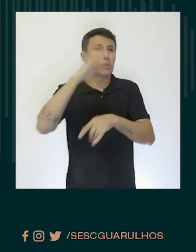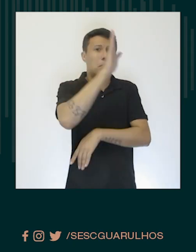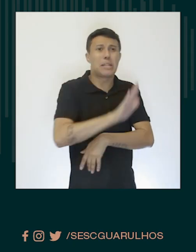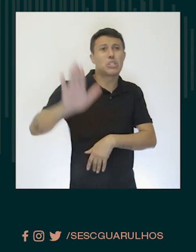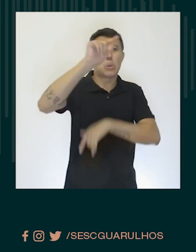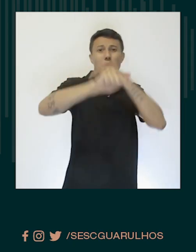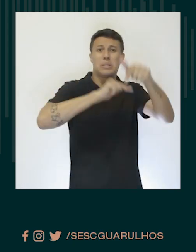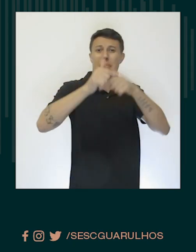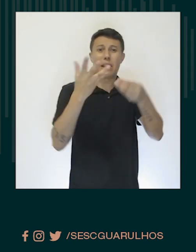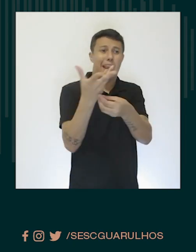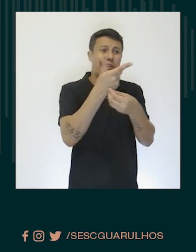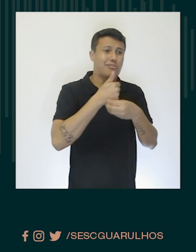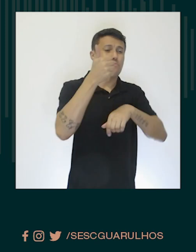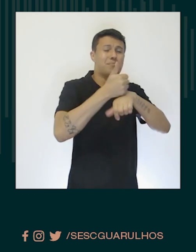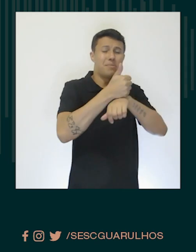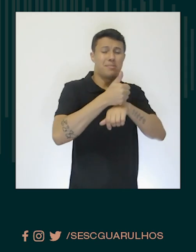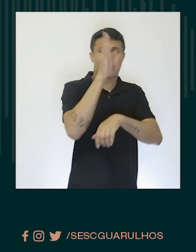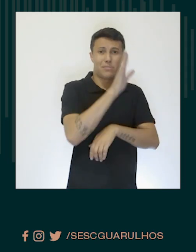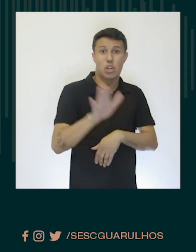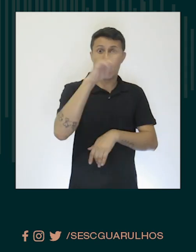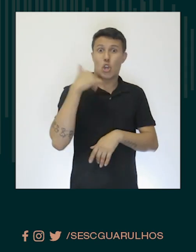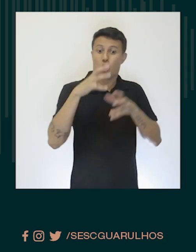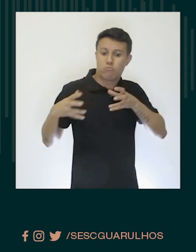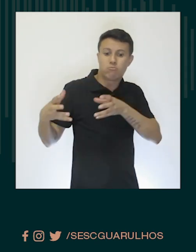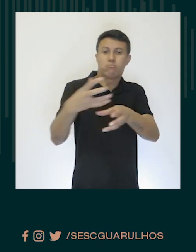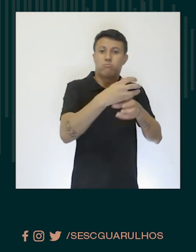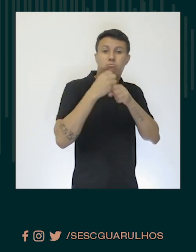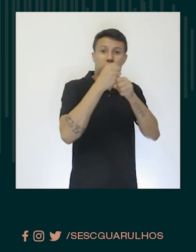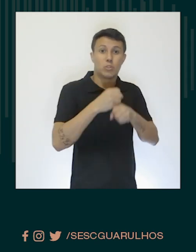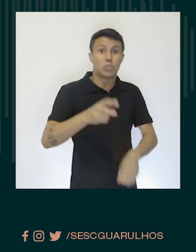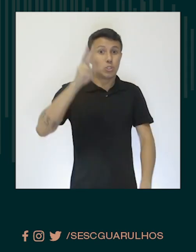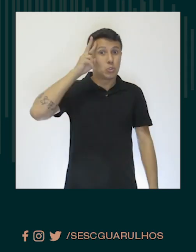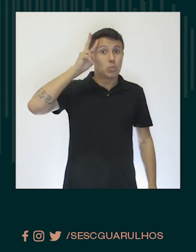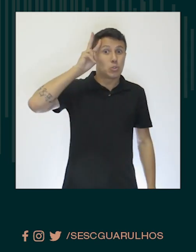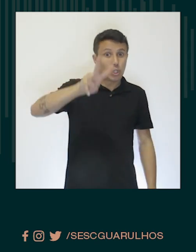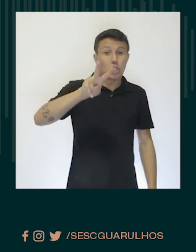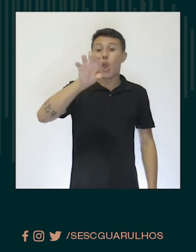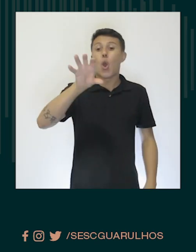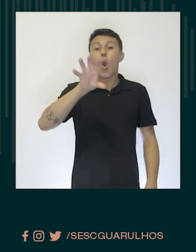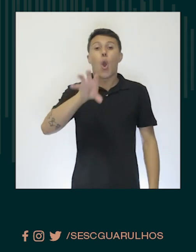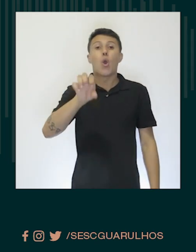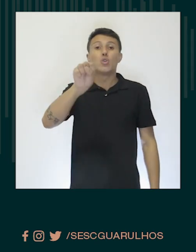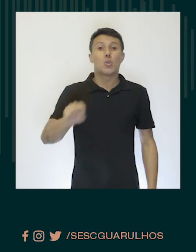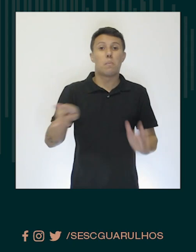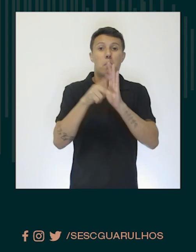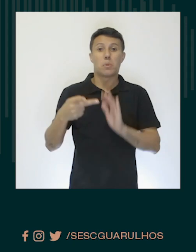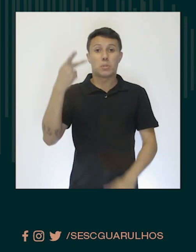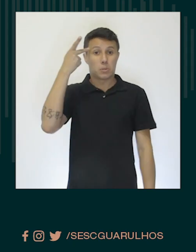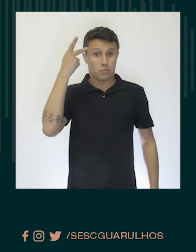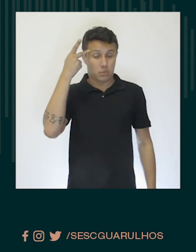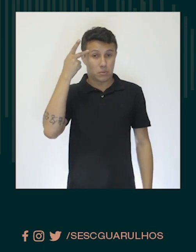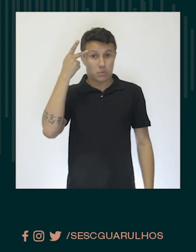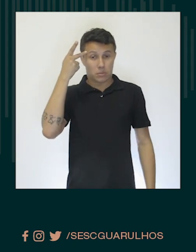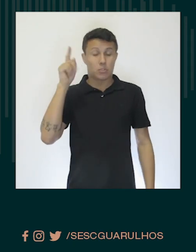Brasil todo. Esse ano a gente fez um combo. A gente ficou 2 dias na Zona Sul de São Paulo e a